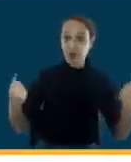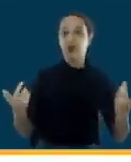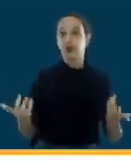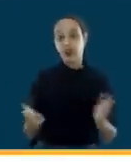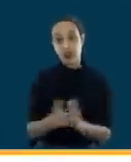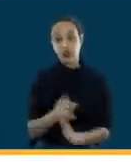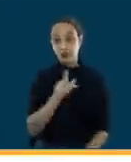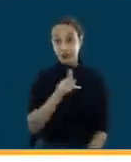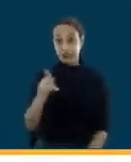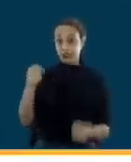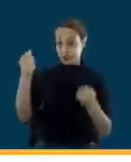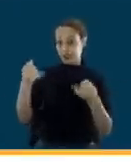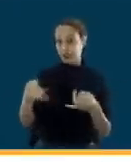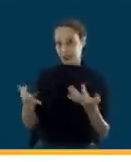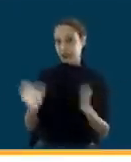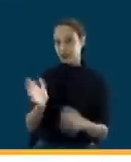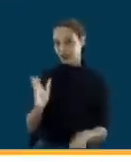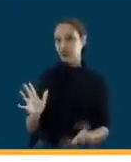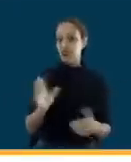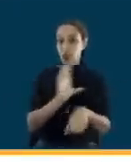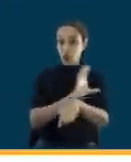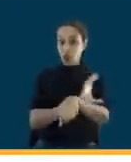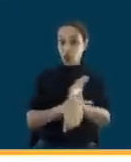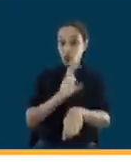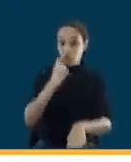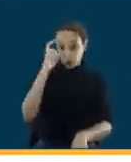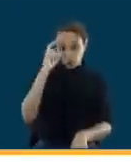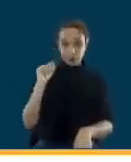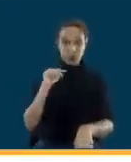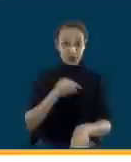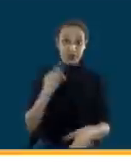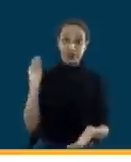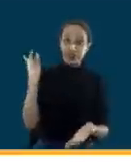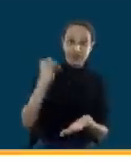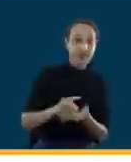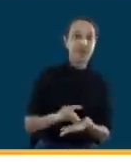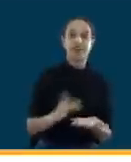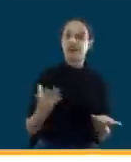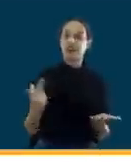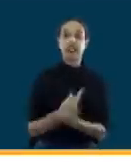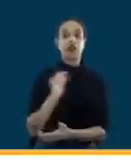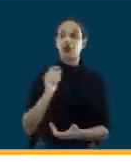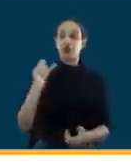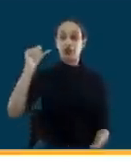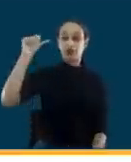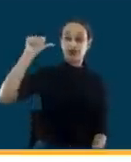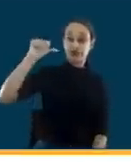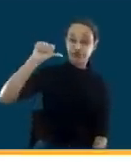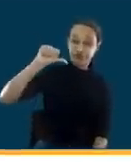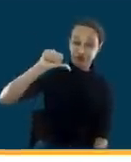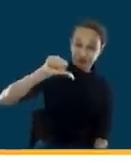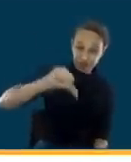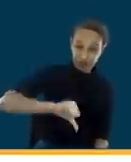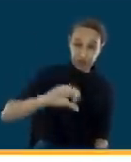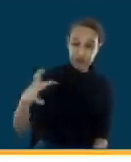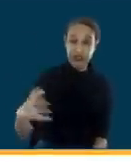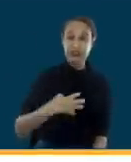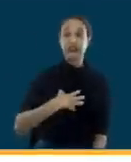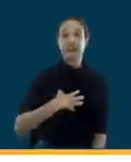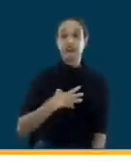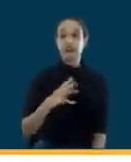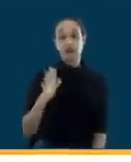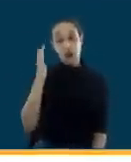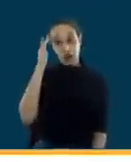desafios que a cultura de fato foi a que mais sofreu, talvez a primeira a parar e